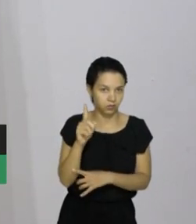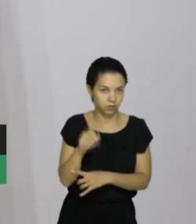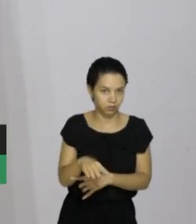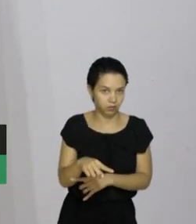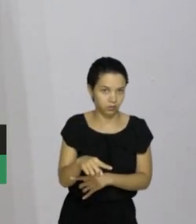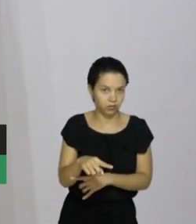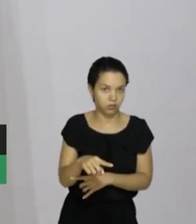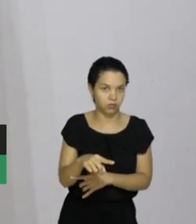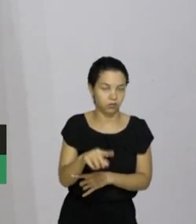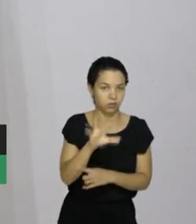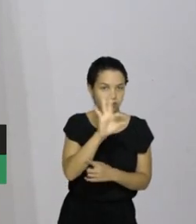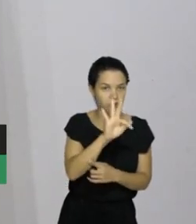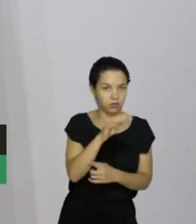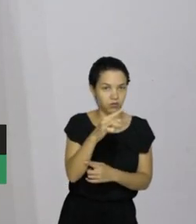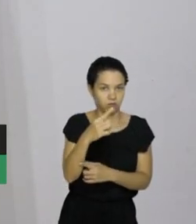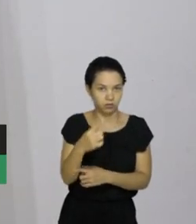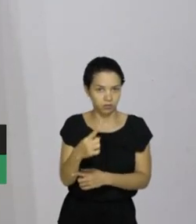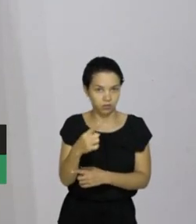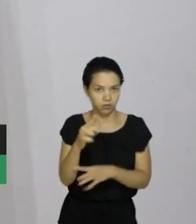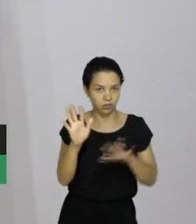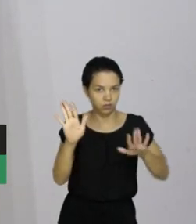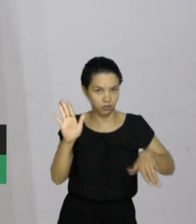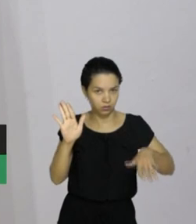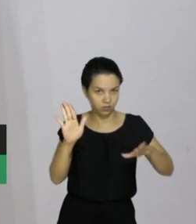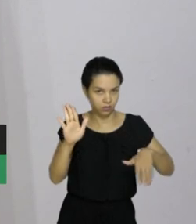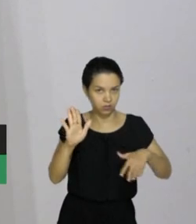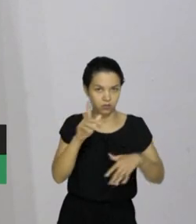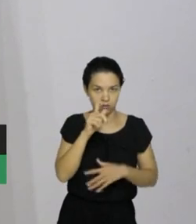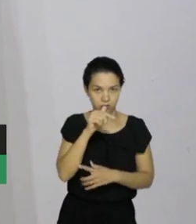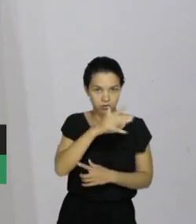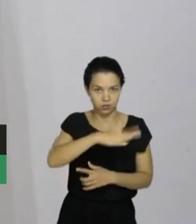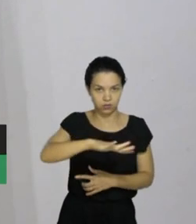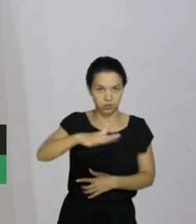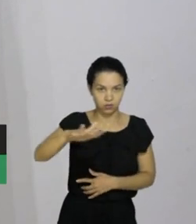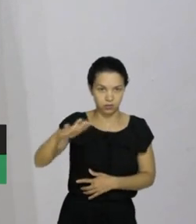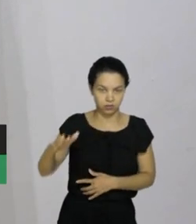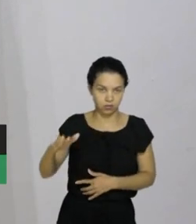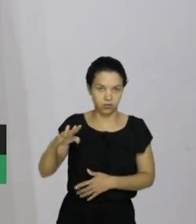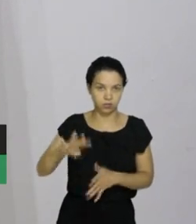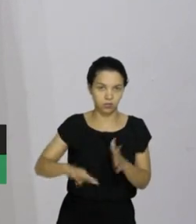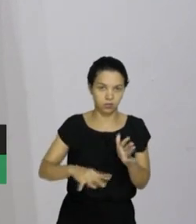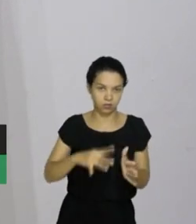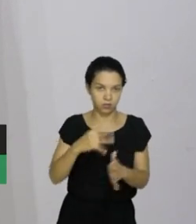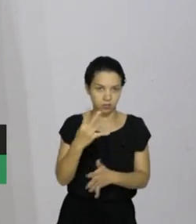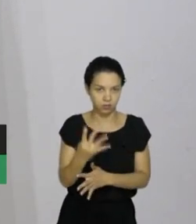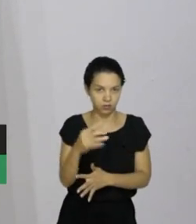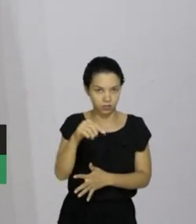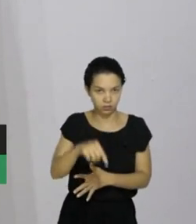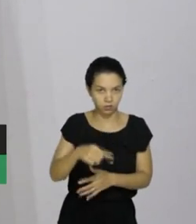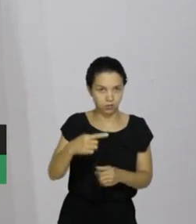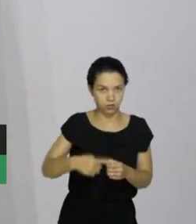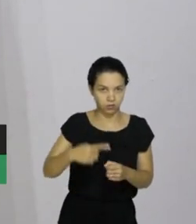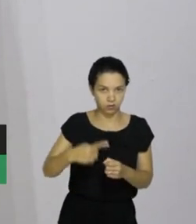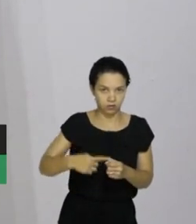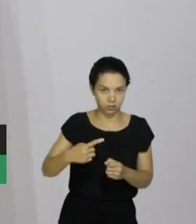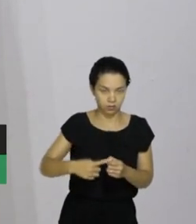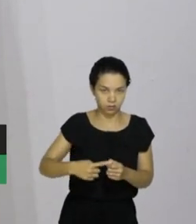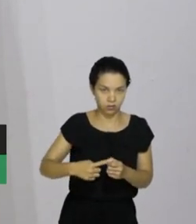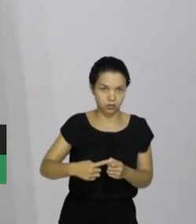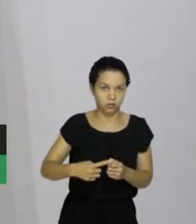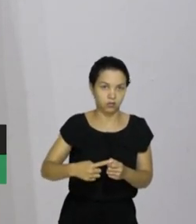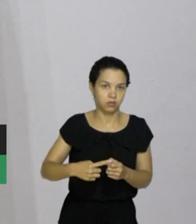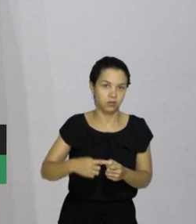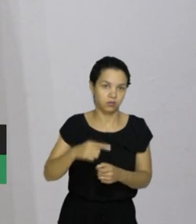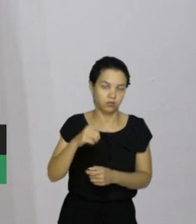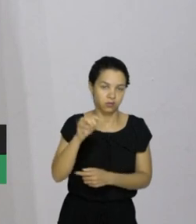ela porta pela quarta vez em Santa Catarina pela quarta vez do município de Itajaí sendo o único município